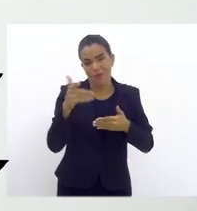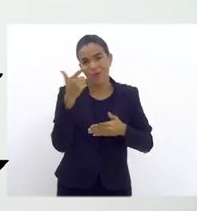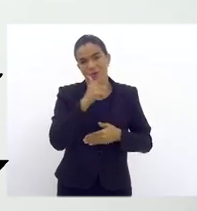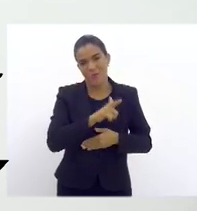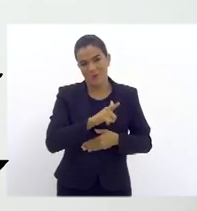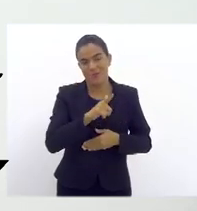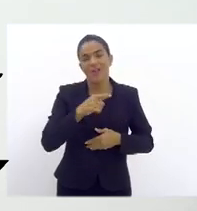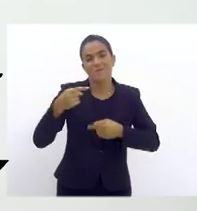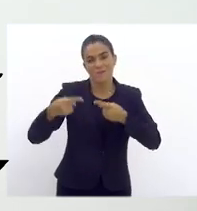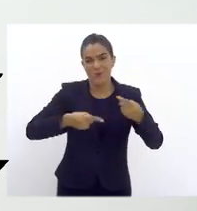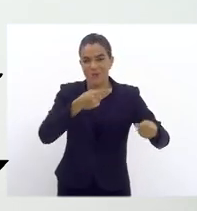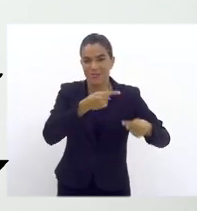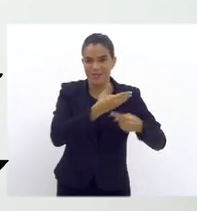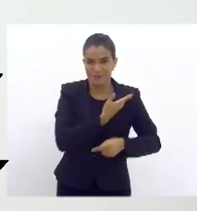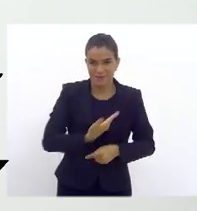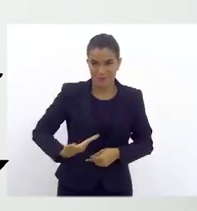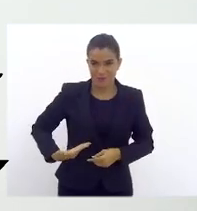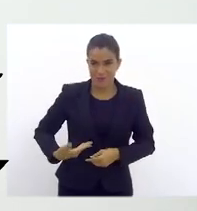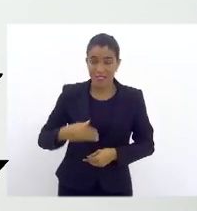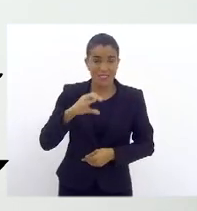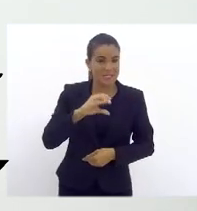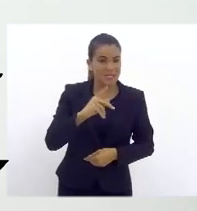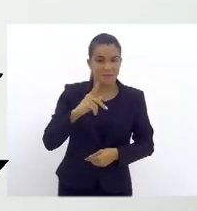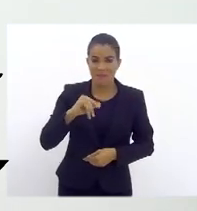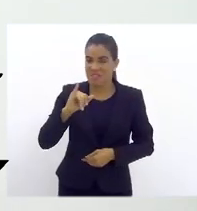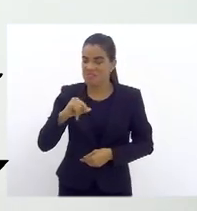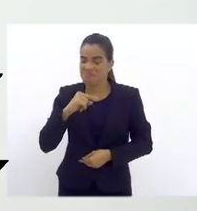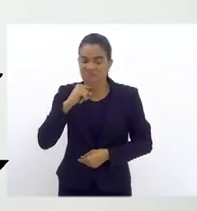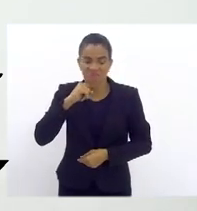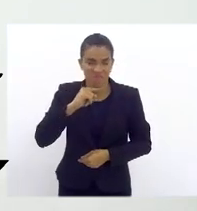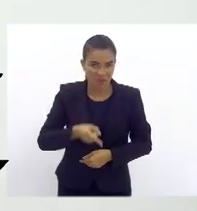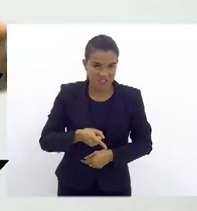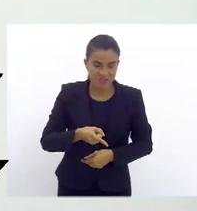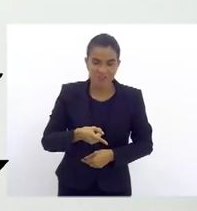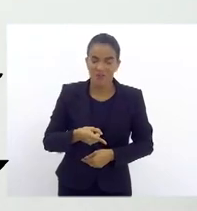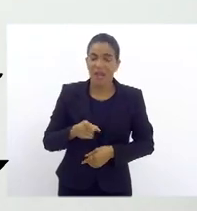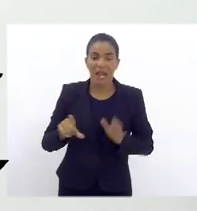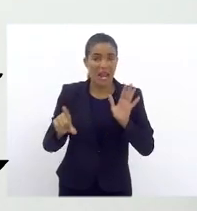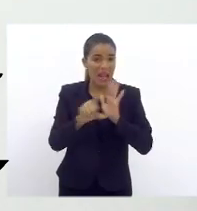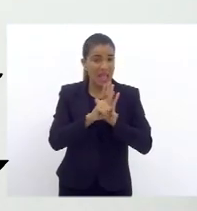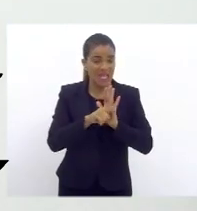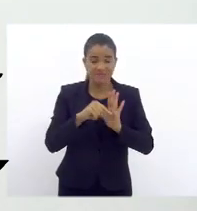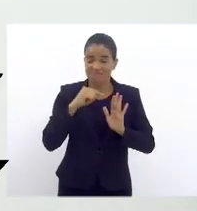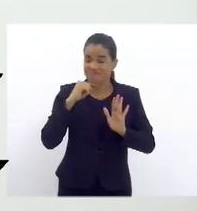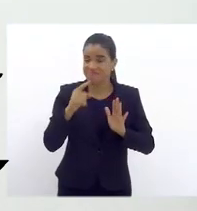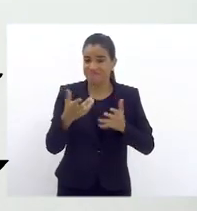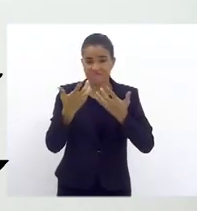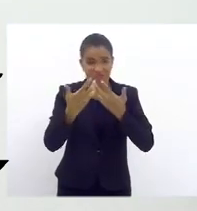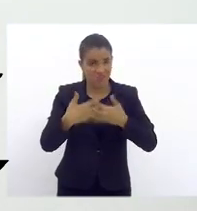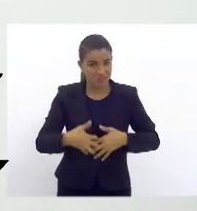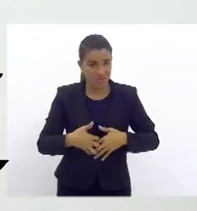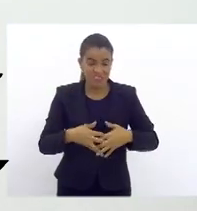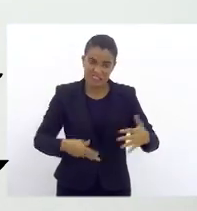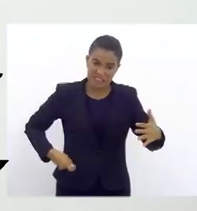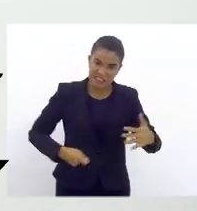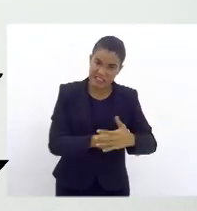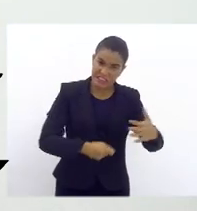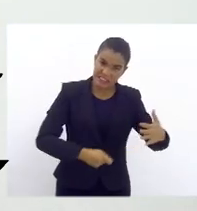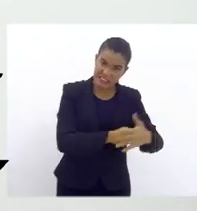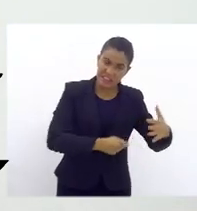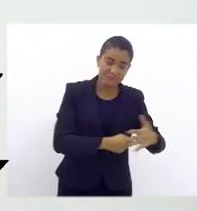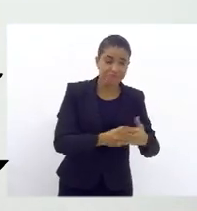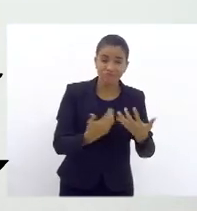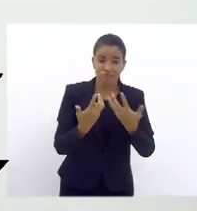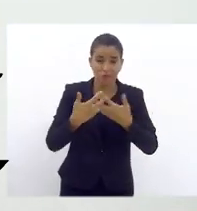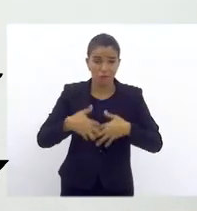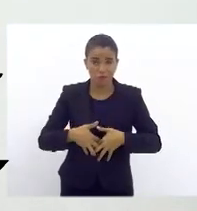fazer política pública porque CPI não adiantou todas as leis até agora a gente está fazendo cumprir a gente precisa